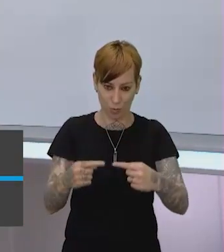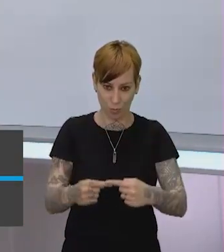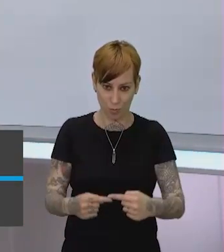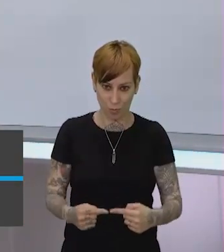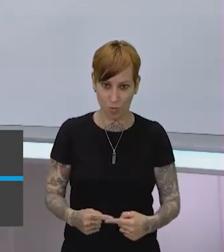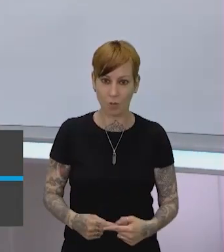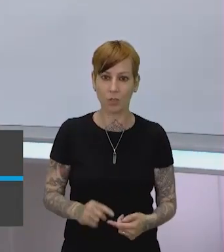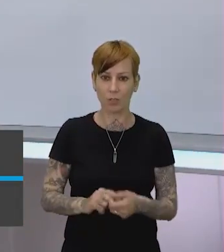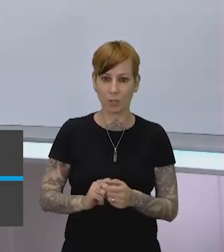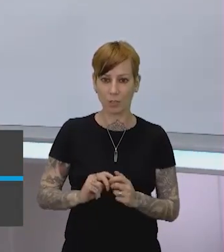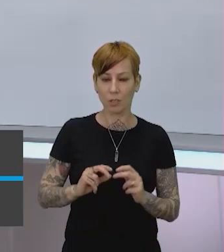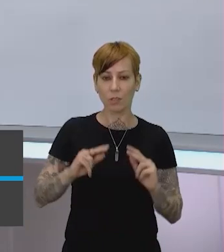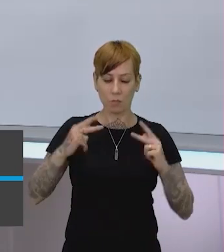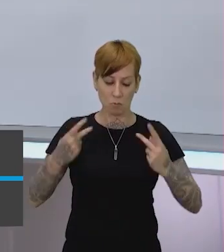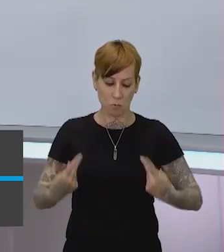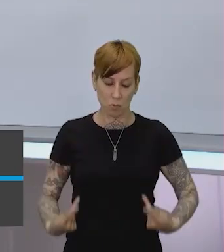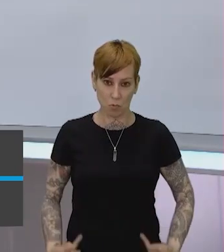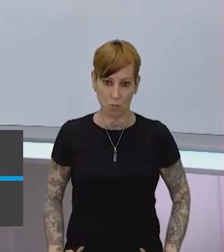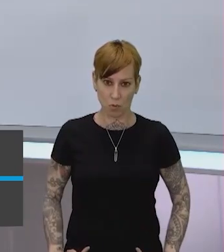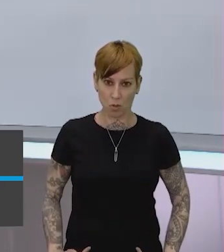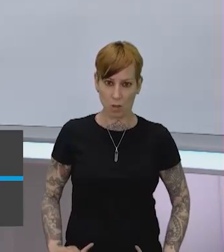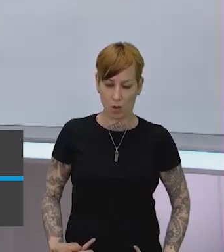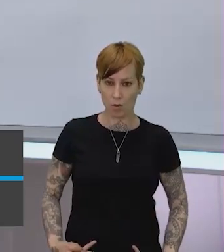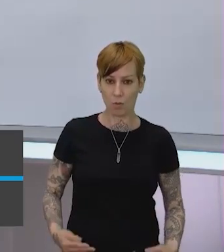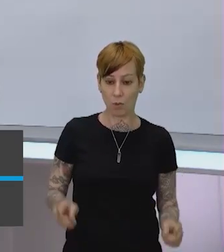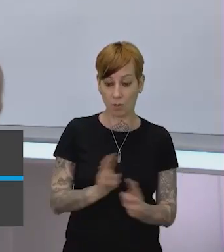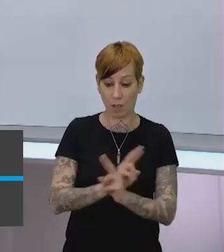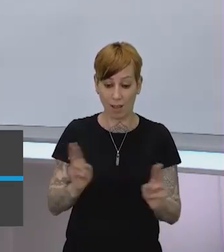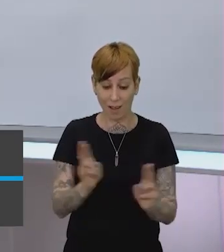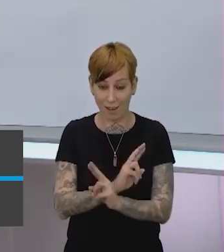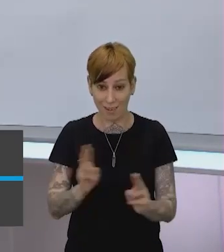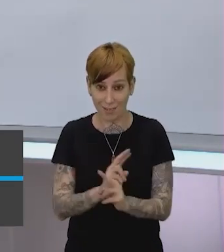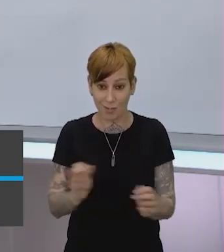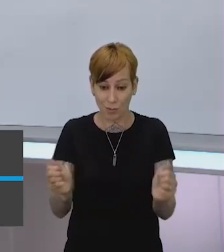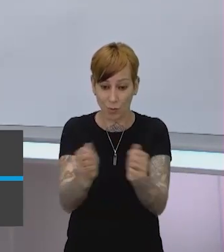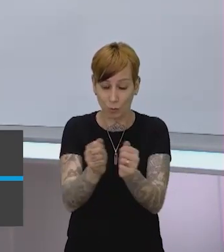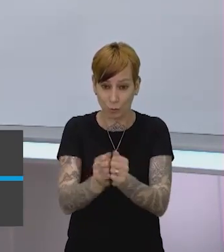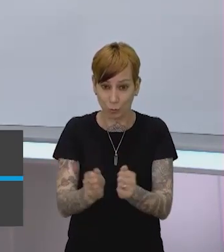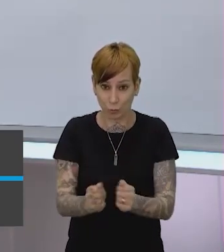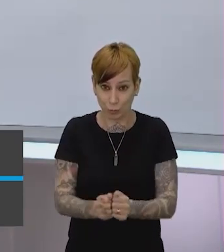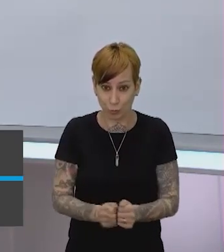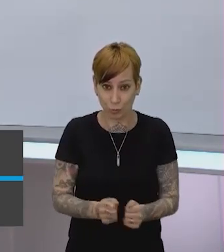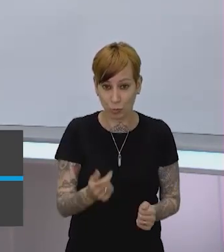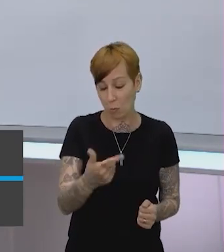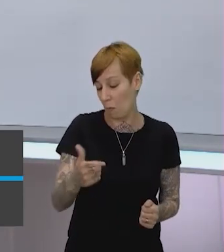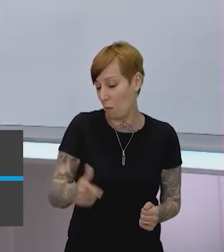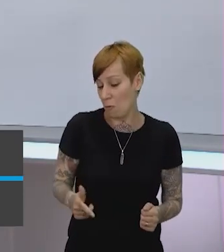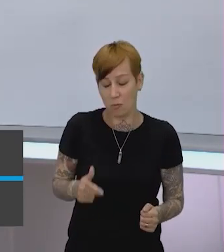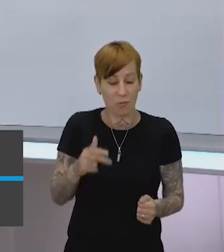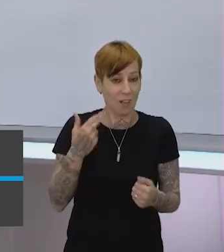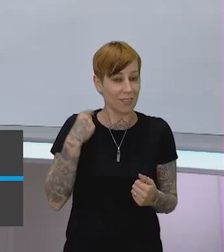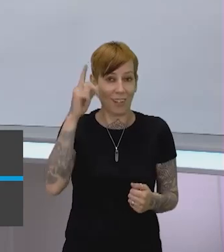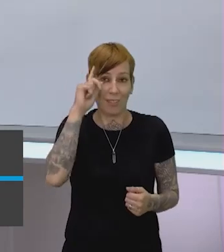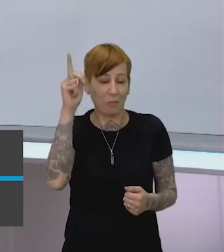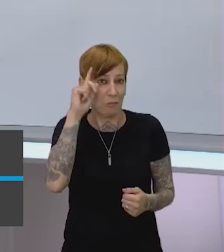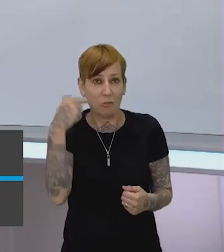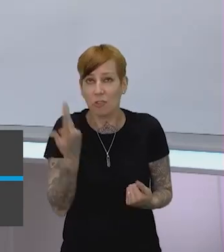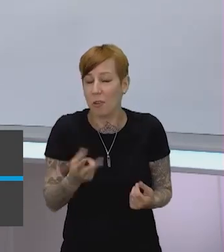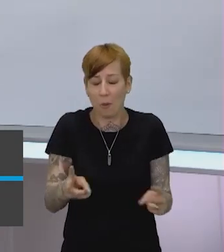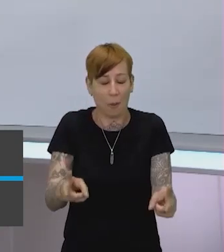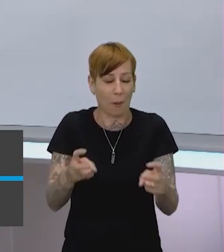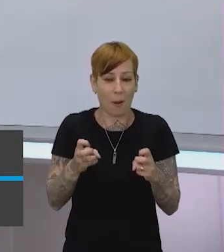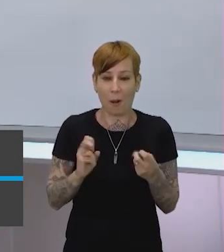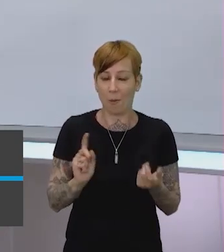As relações humanas que nós temos em casa, elas se juntam com muitas outras relações, algumas das quais nós nem sequer vislumbramos,